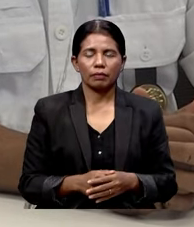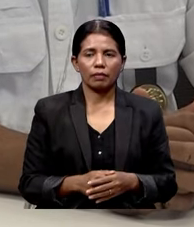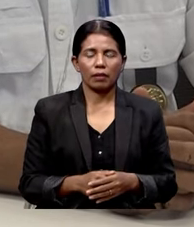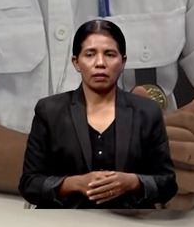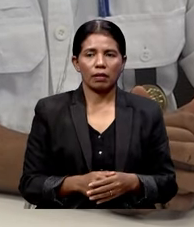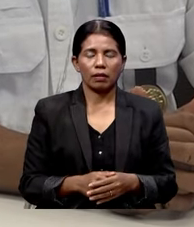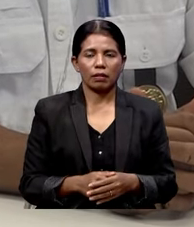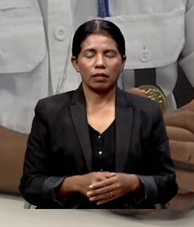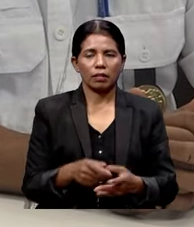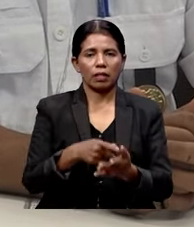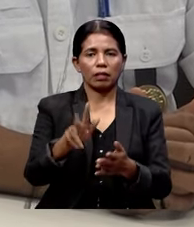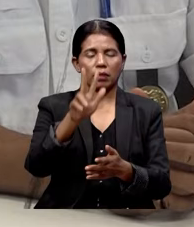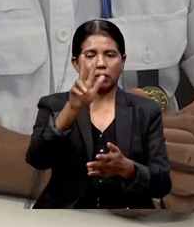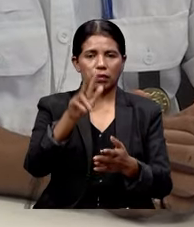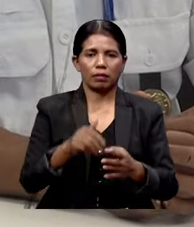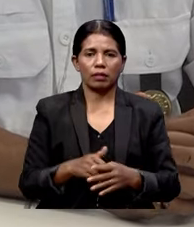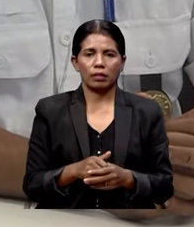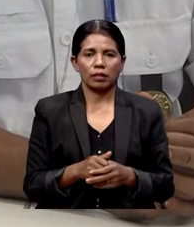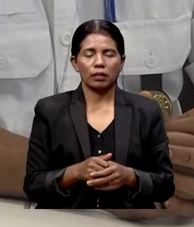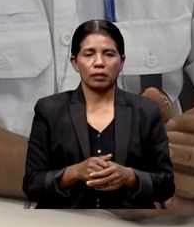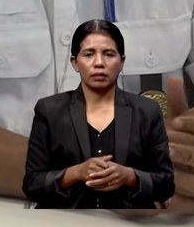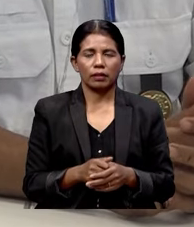botolo. E da mac primeiro mac